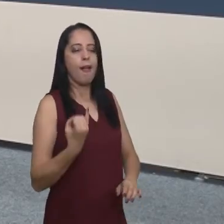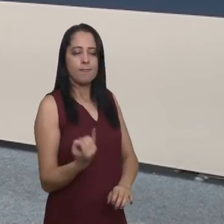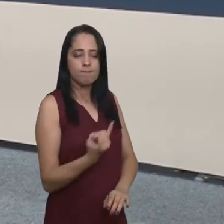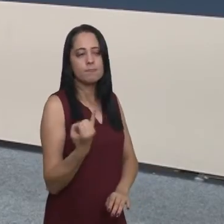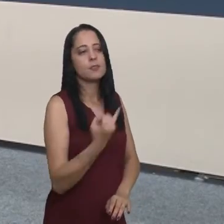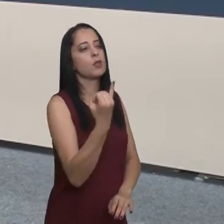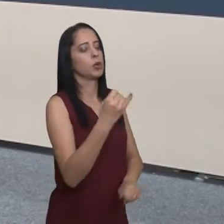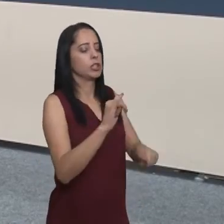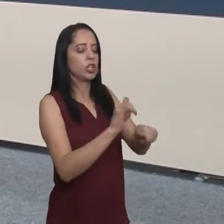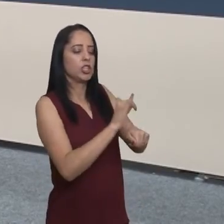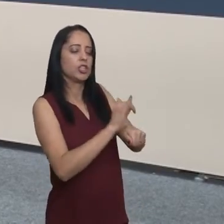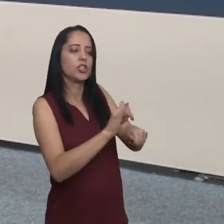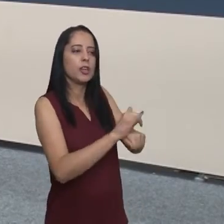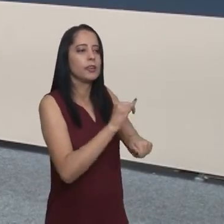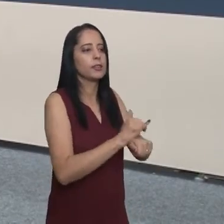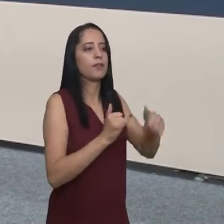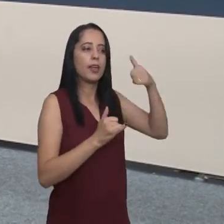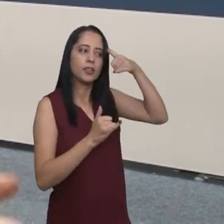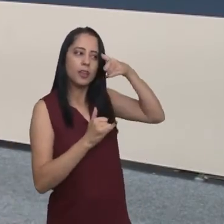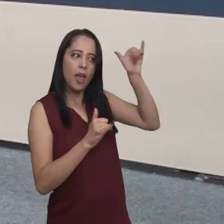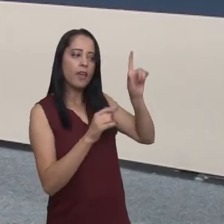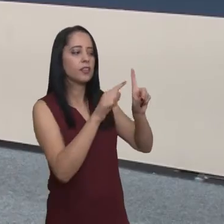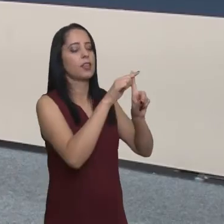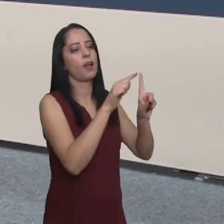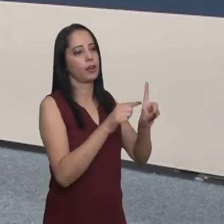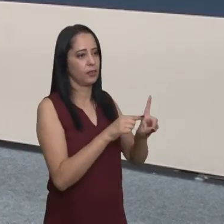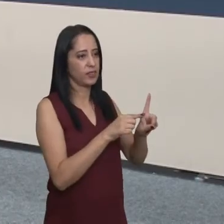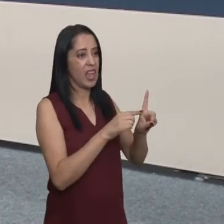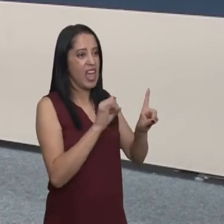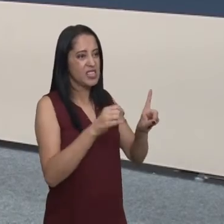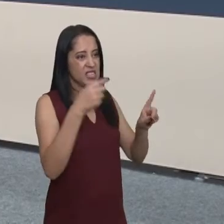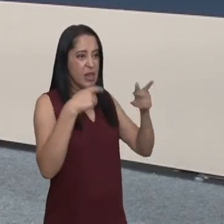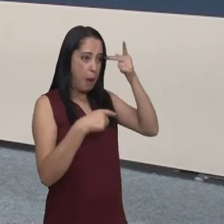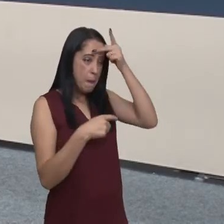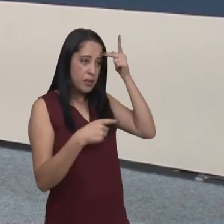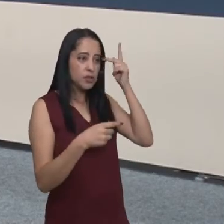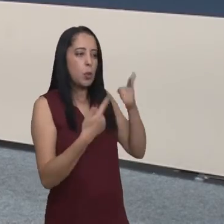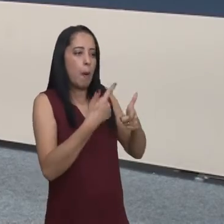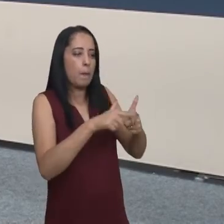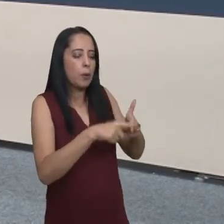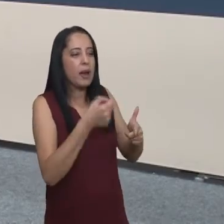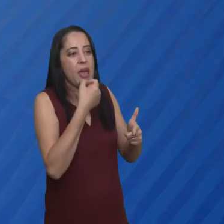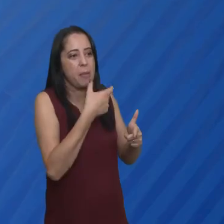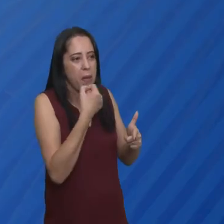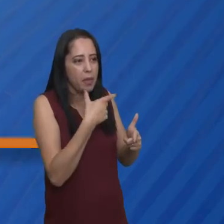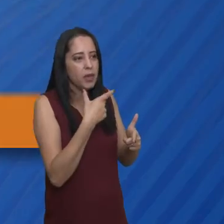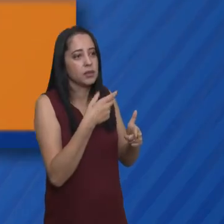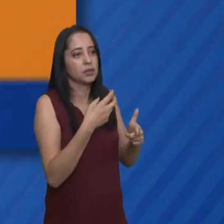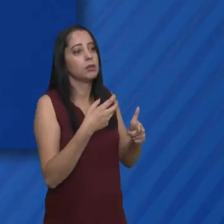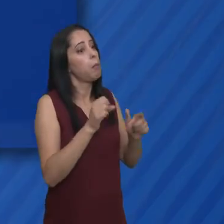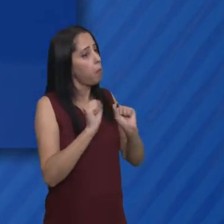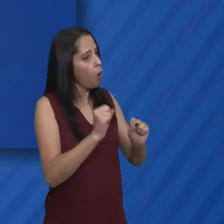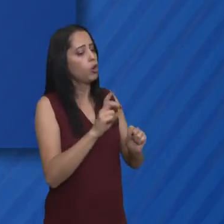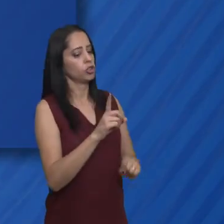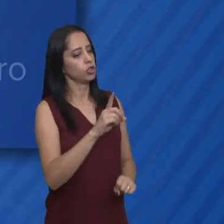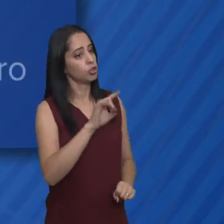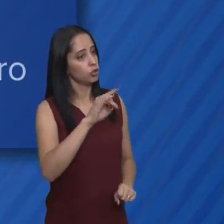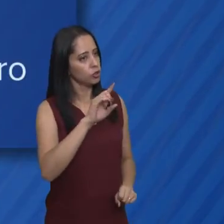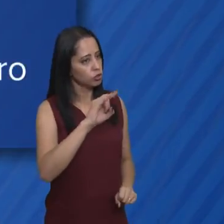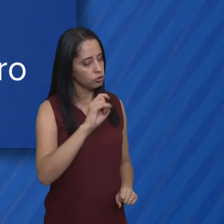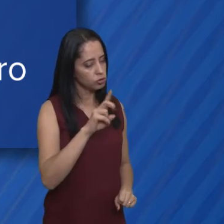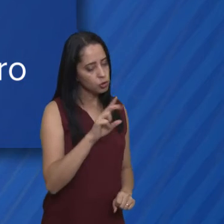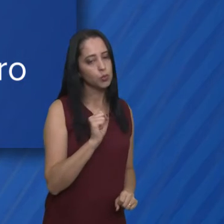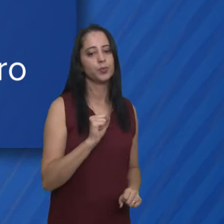importante, um método eficaz e, para quem tem problema com pílula, esse é um método importante. E mesmo com a segurança do